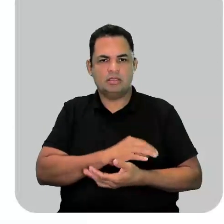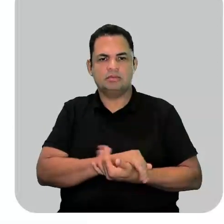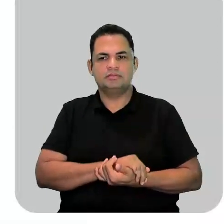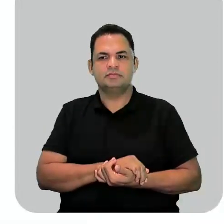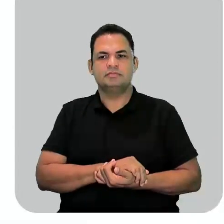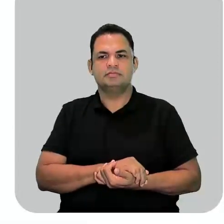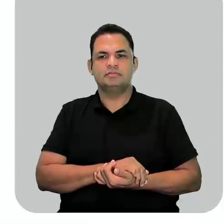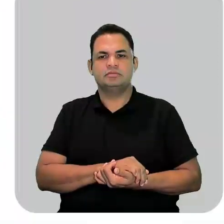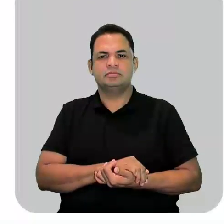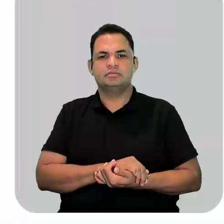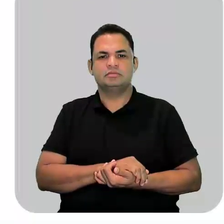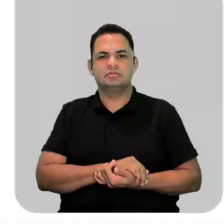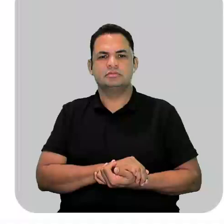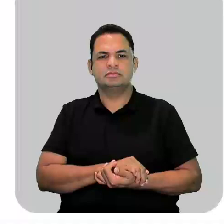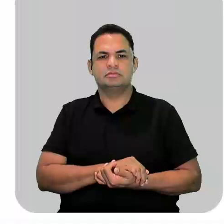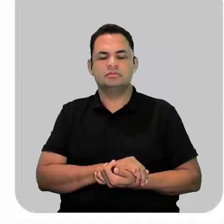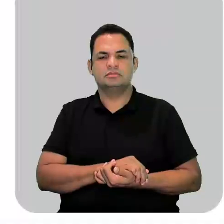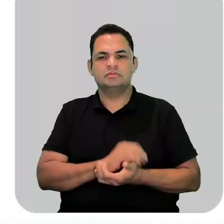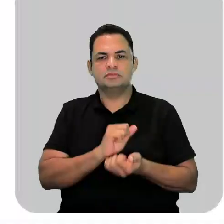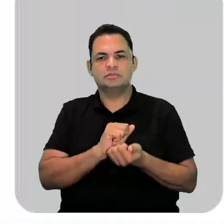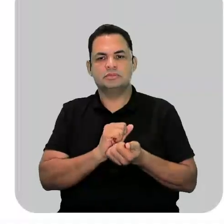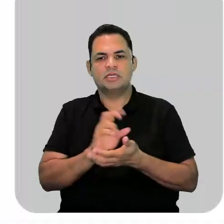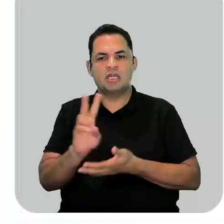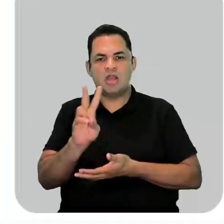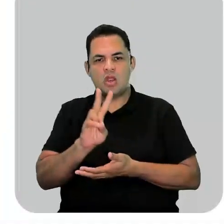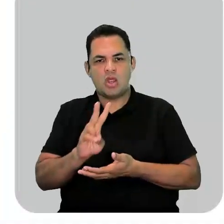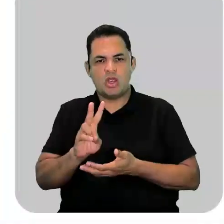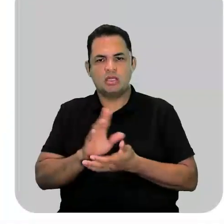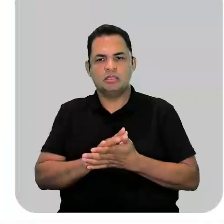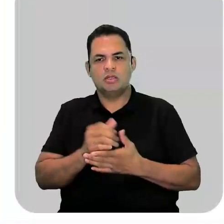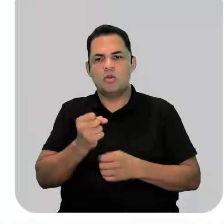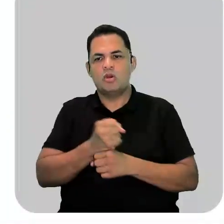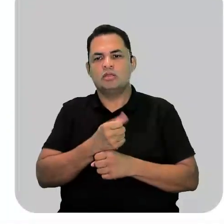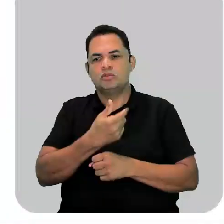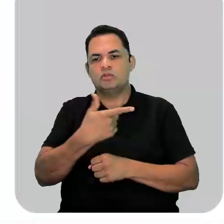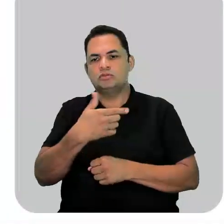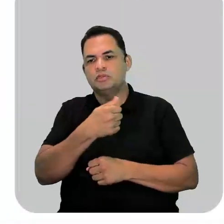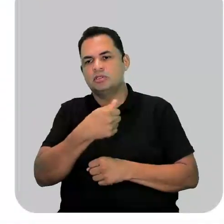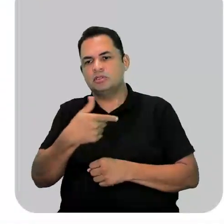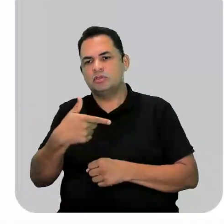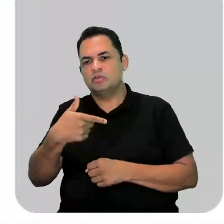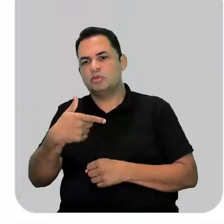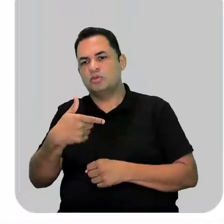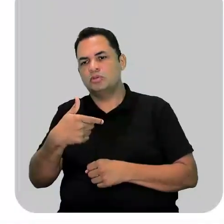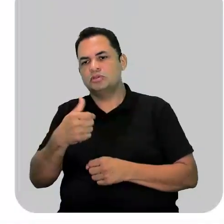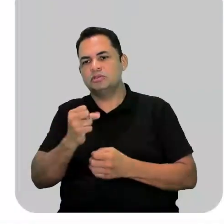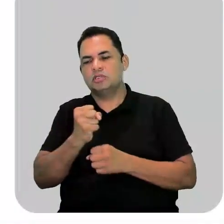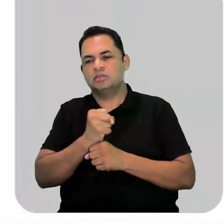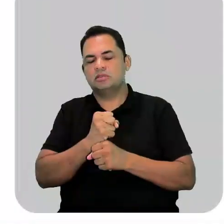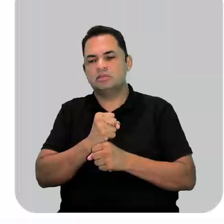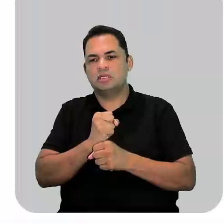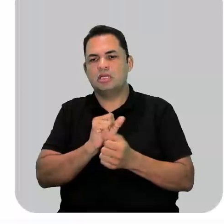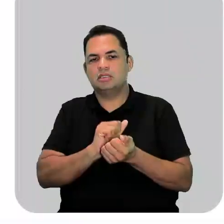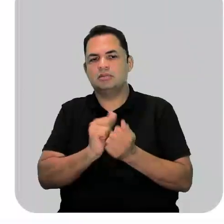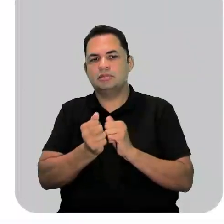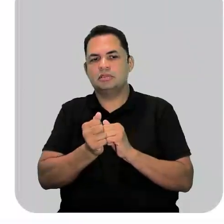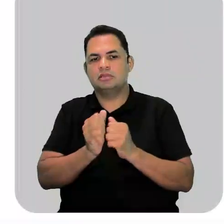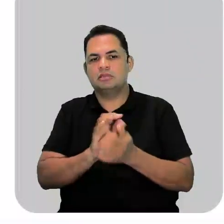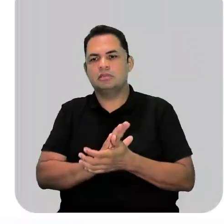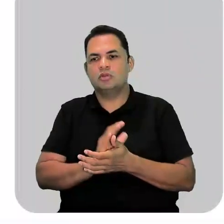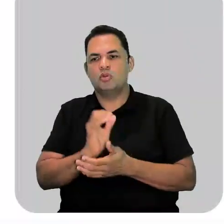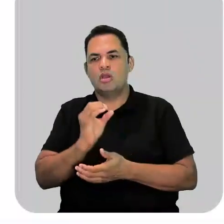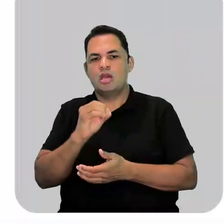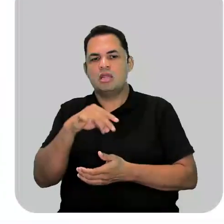no Enem. E ela traz uma questão de vestibular de 2012 adaptada e diz assim: